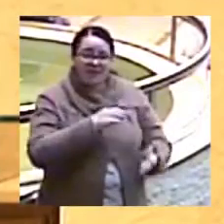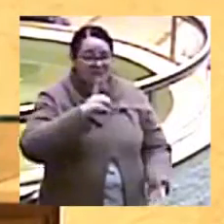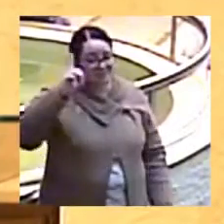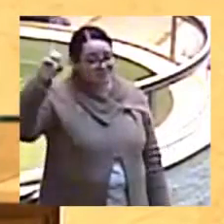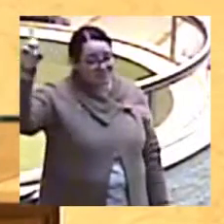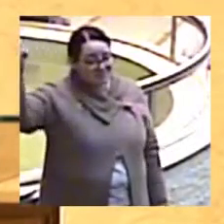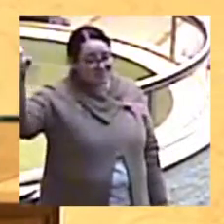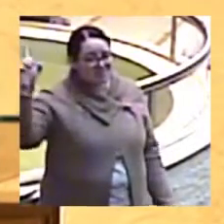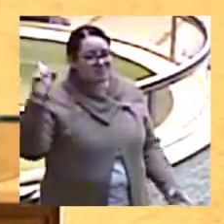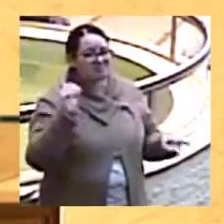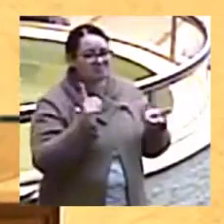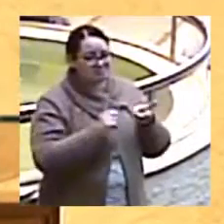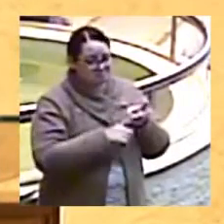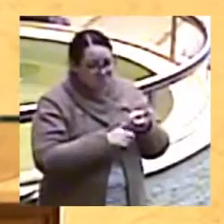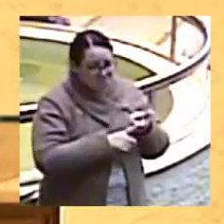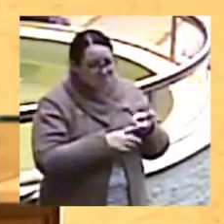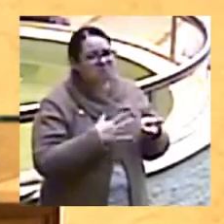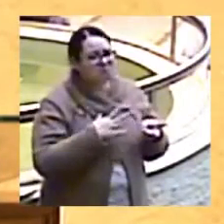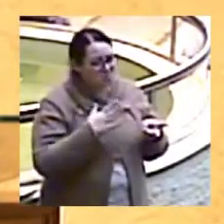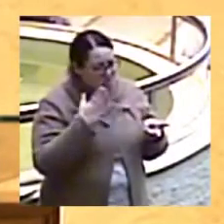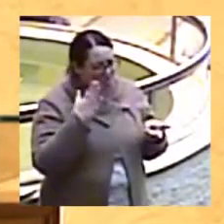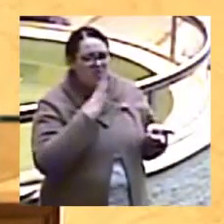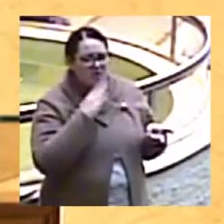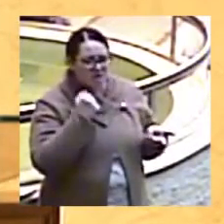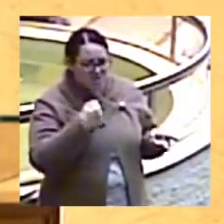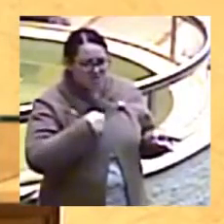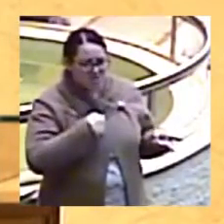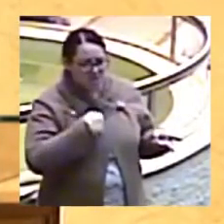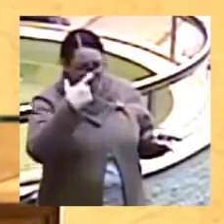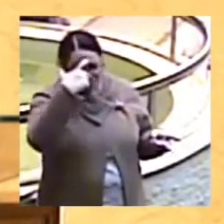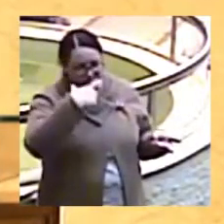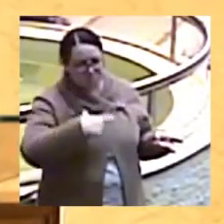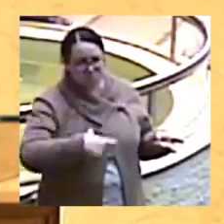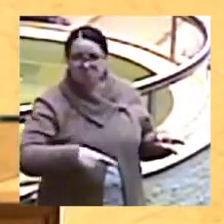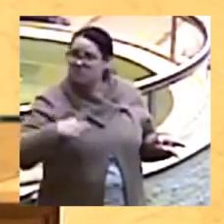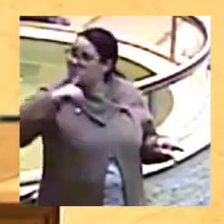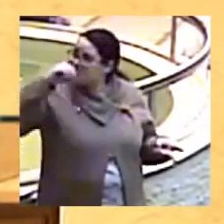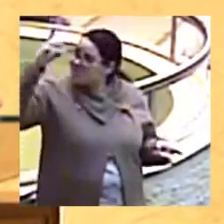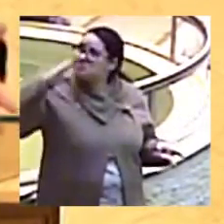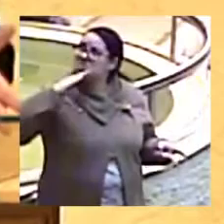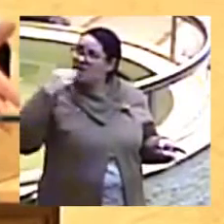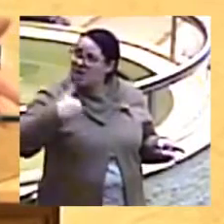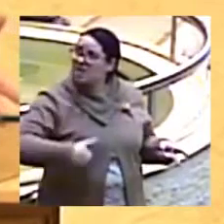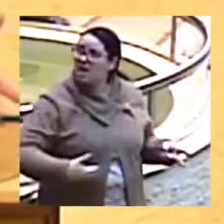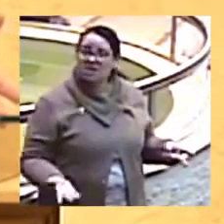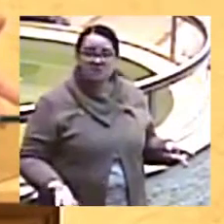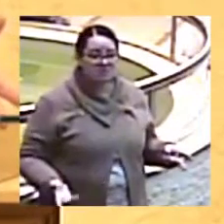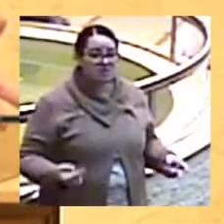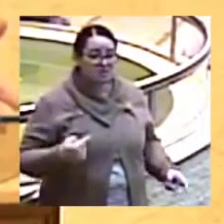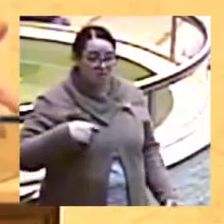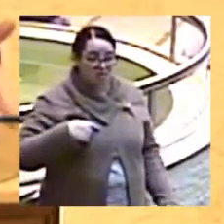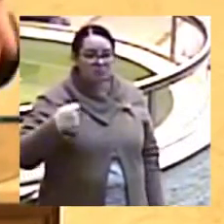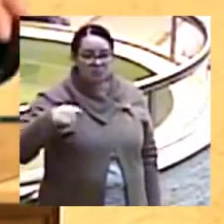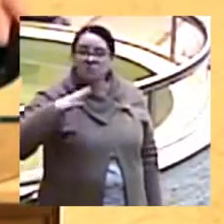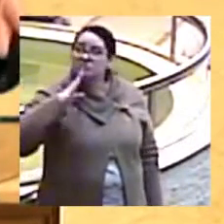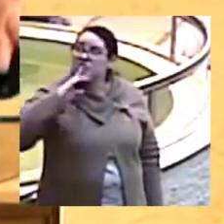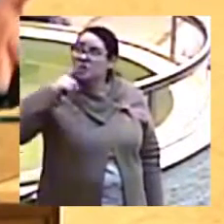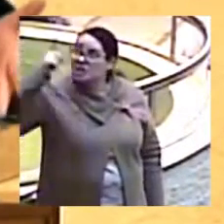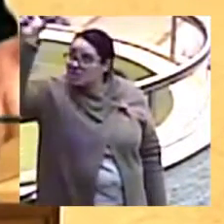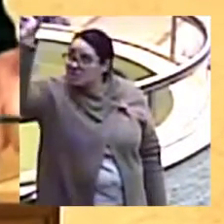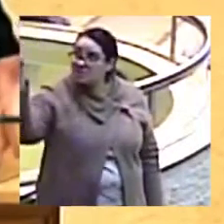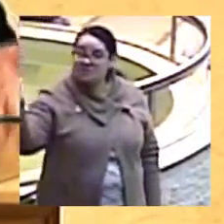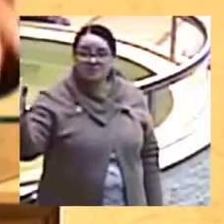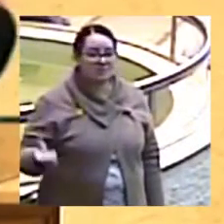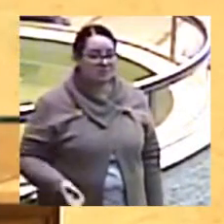além da soberania, de Deus, Deus, conhece todas as coisas, a palavra de Deus, no verso 5, nos diz o seguinte, o Senhor,